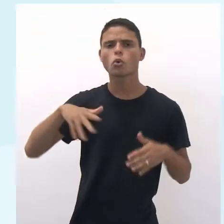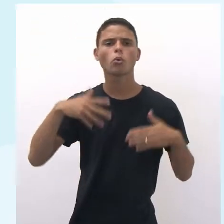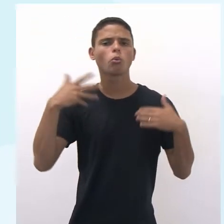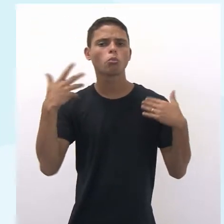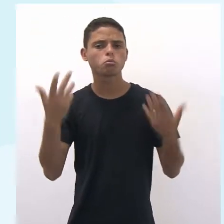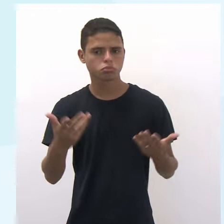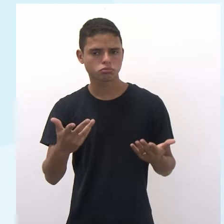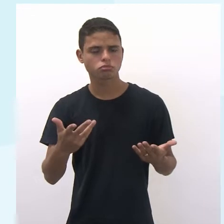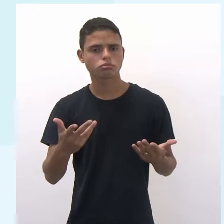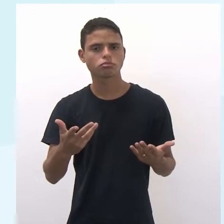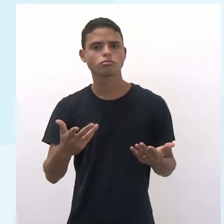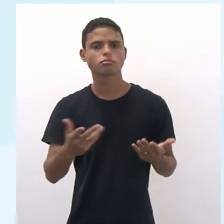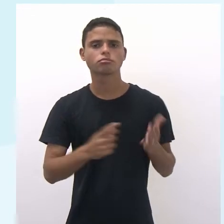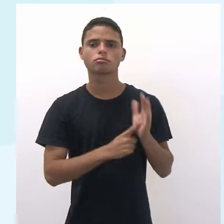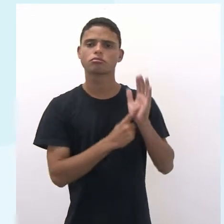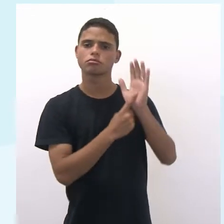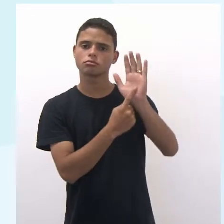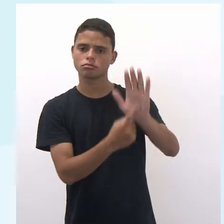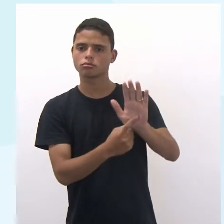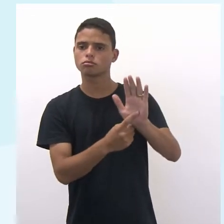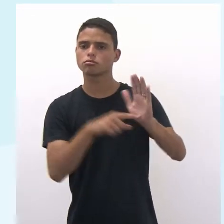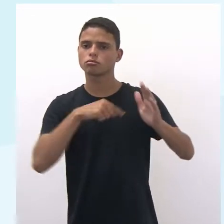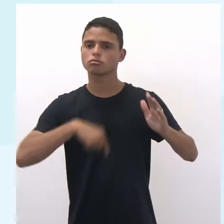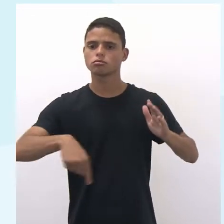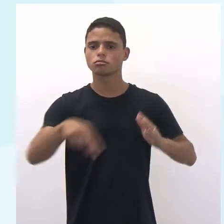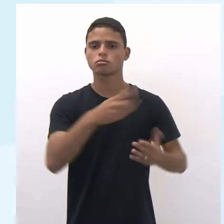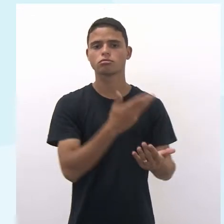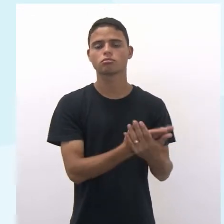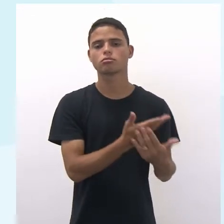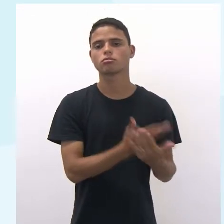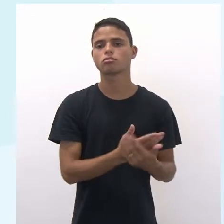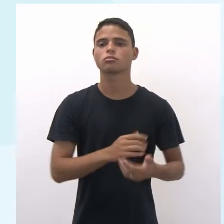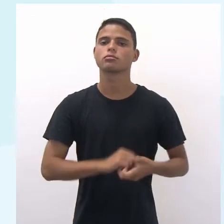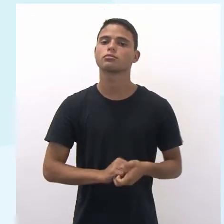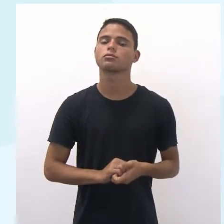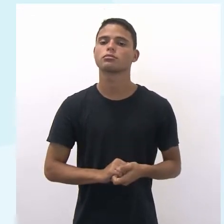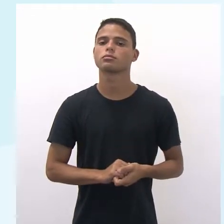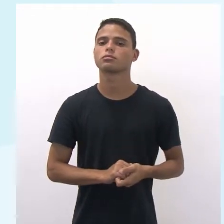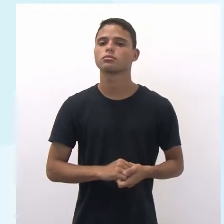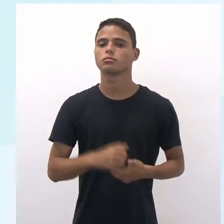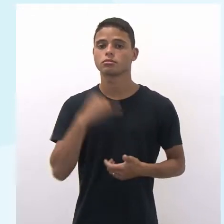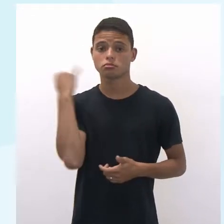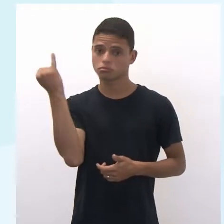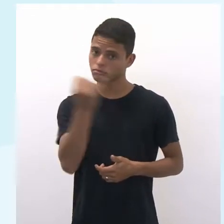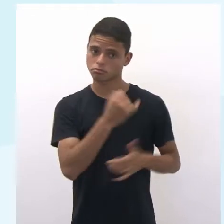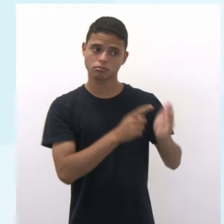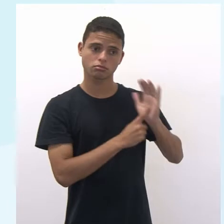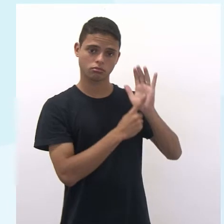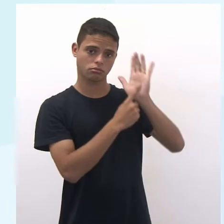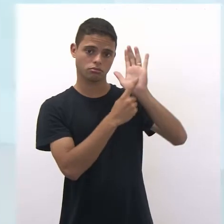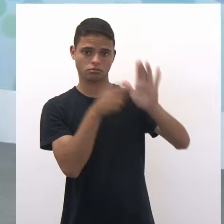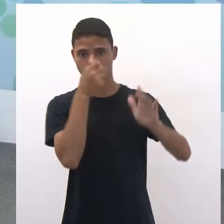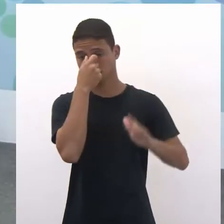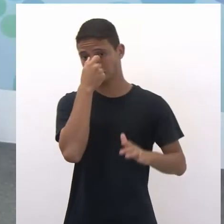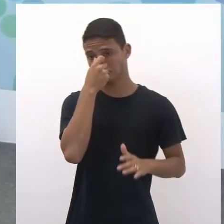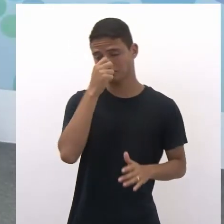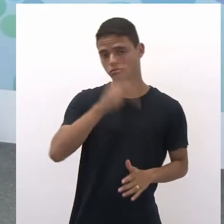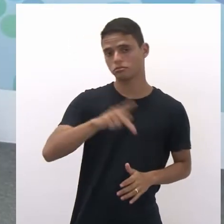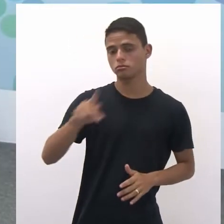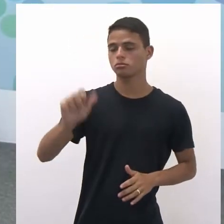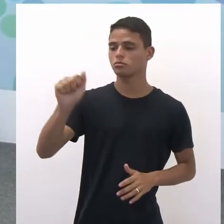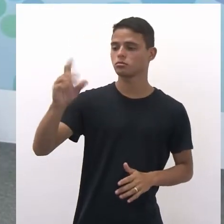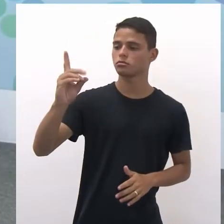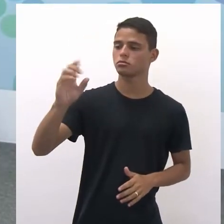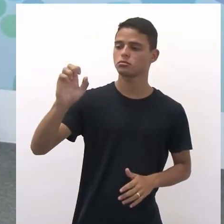nós estamos disponibilizando para os nossos estudantes. Importante destacar, professor Ademir, a